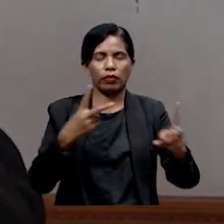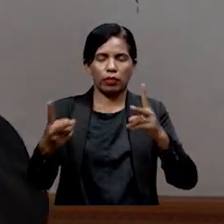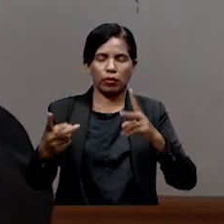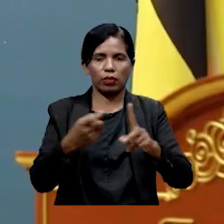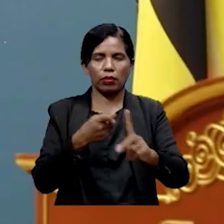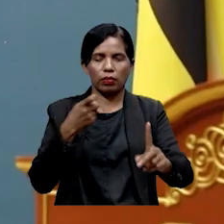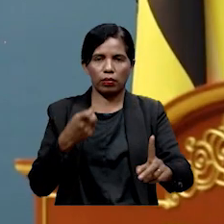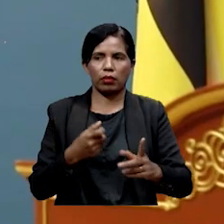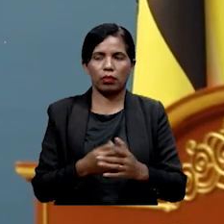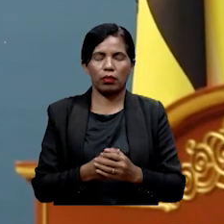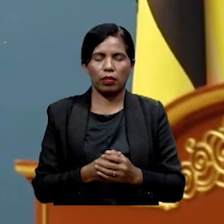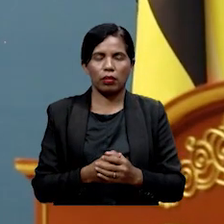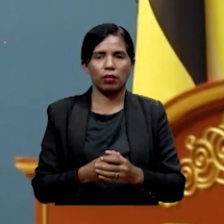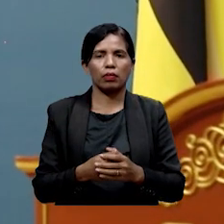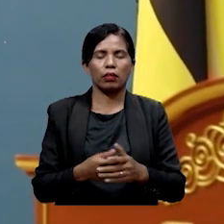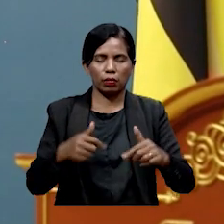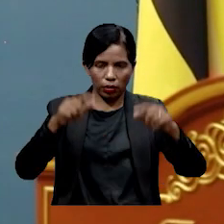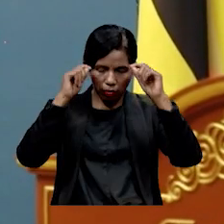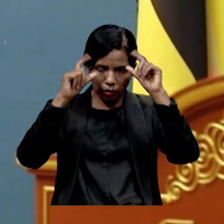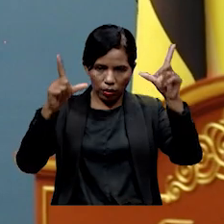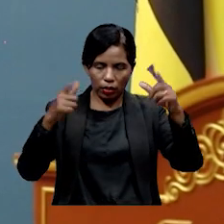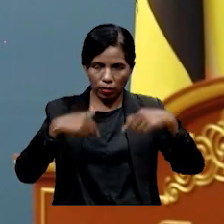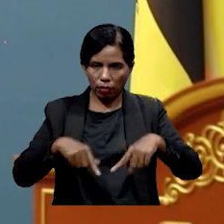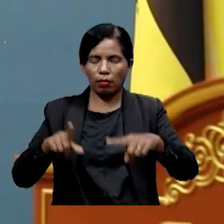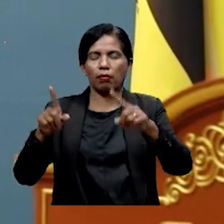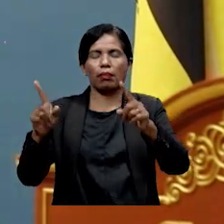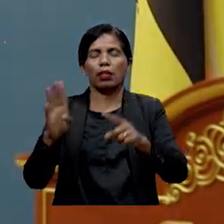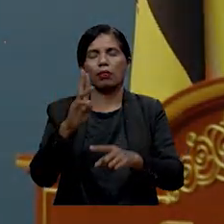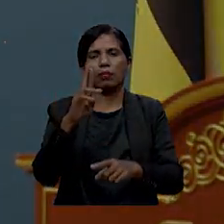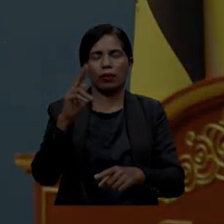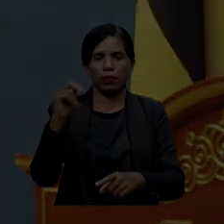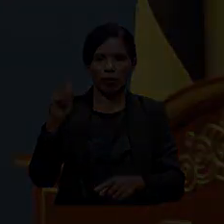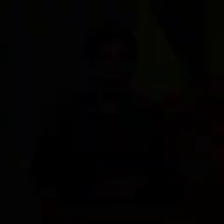Brunei Darussalam ba Timor Leste nunemos kusi Timor Leste mai fale Brunei Darussalam.